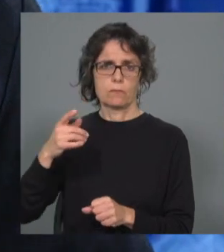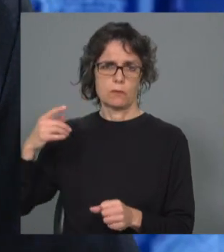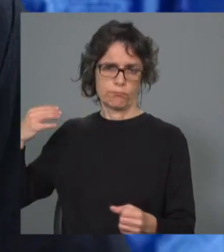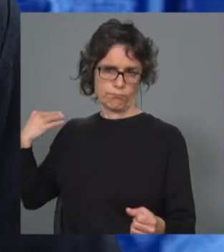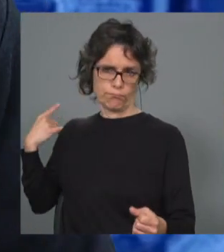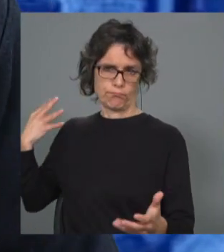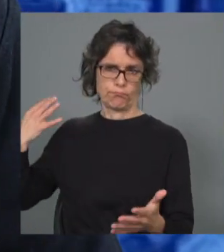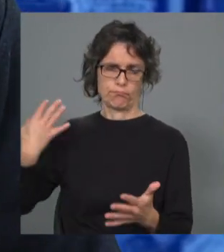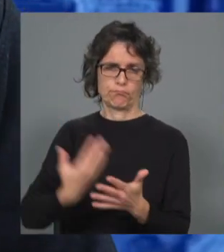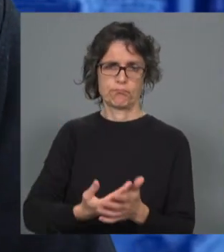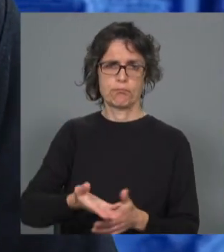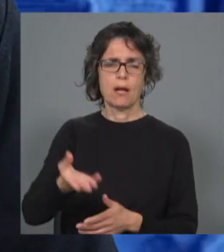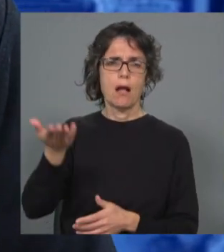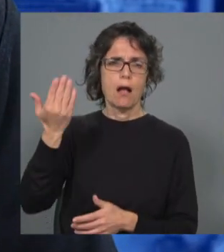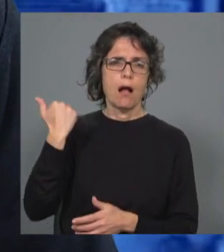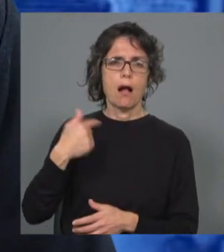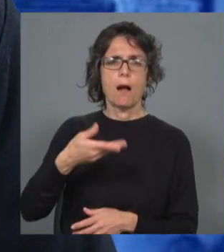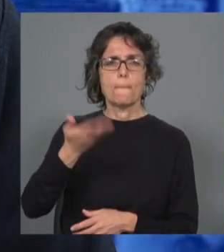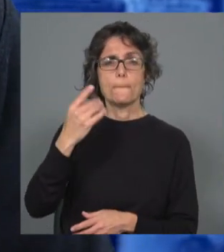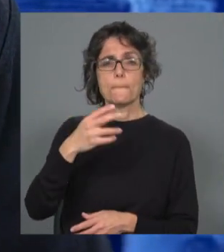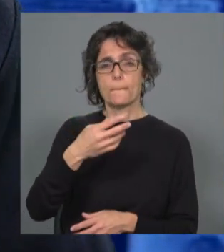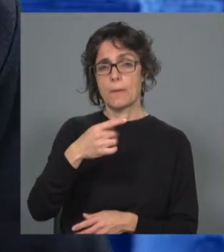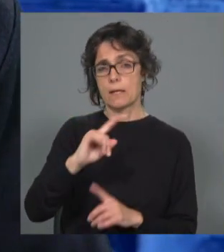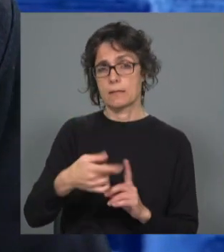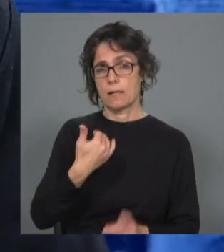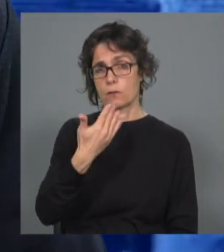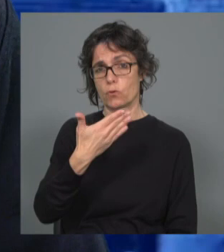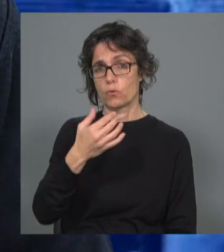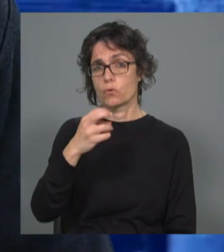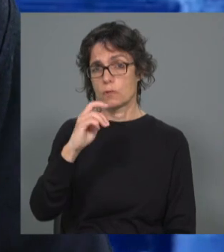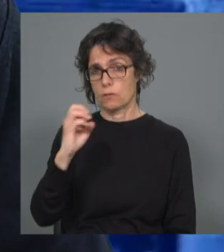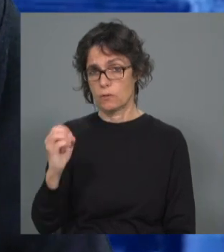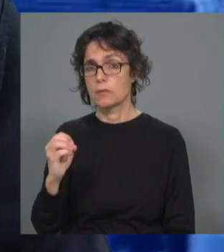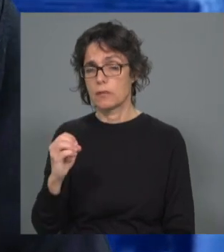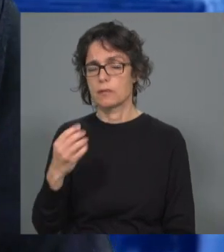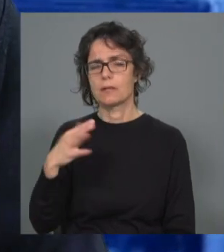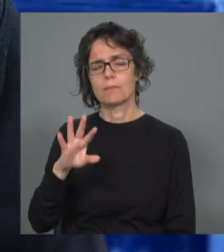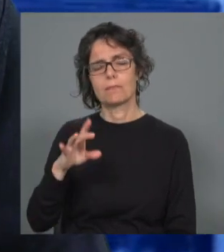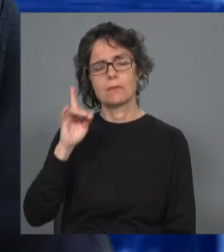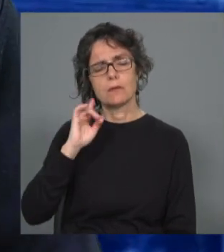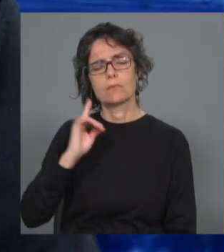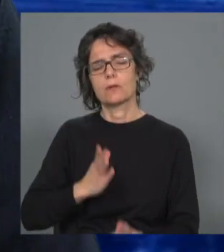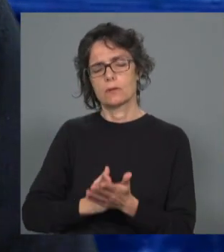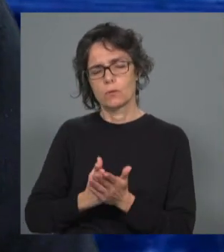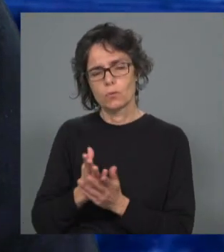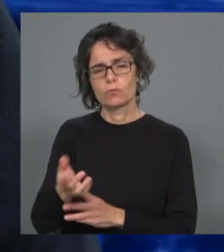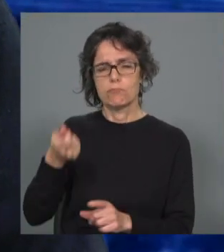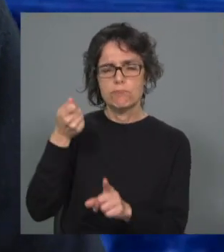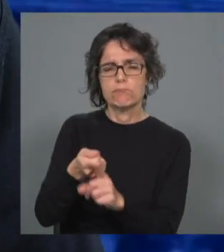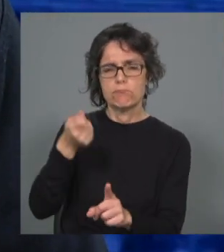130 anos, mas que de facto é necessário continuar a fazer história, porque ainda há muito a